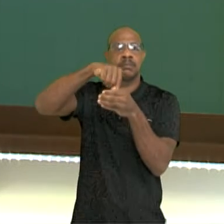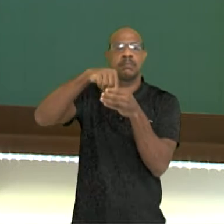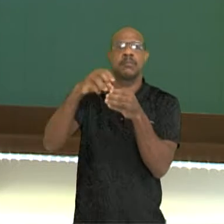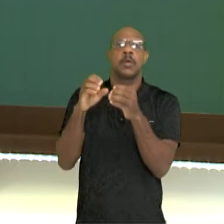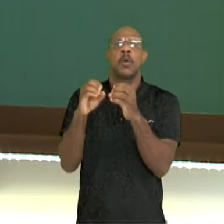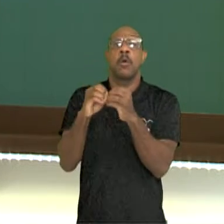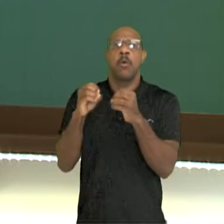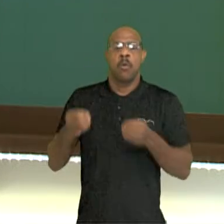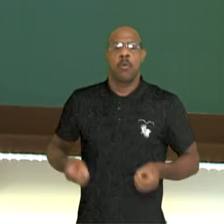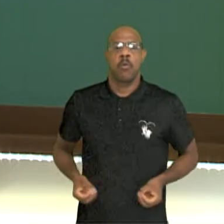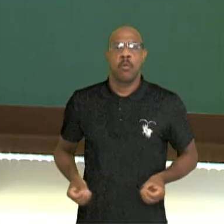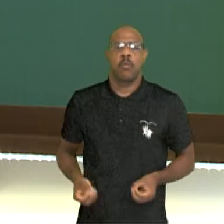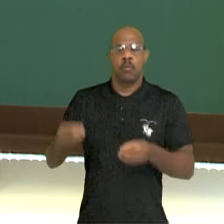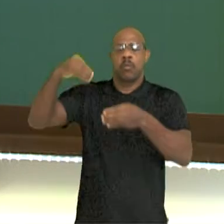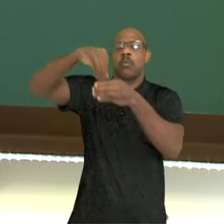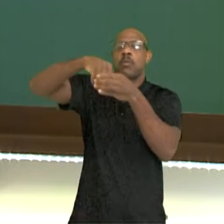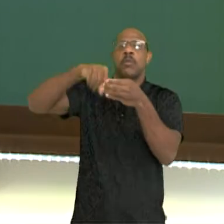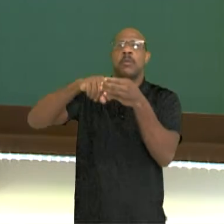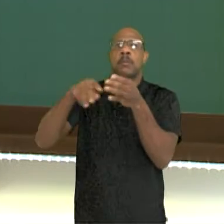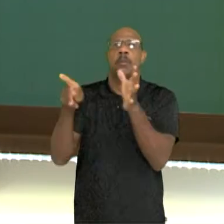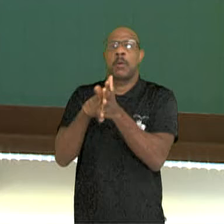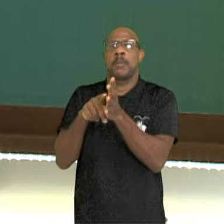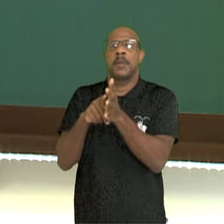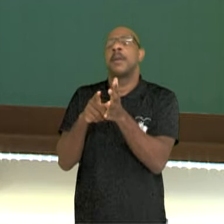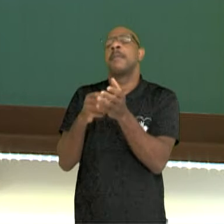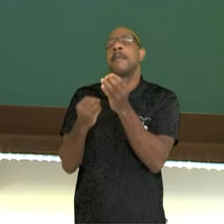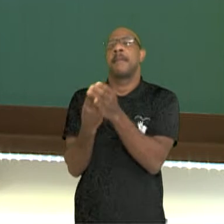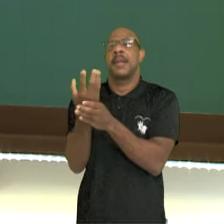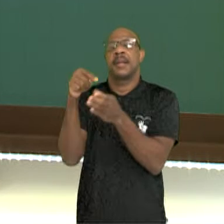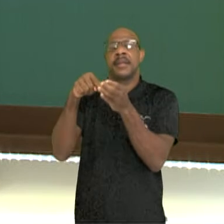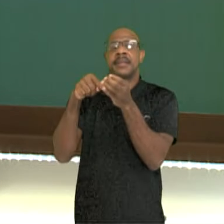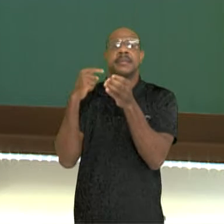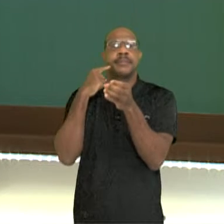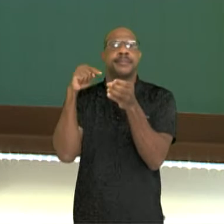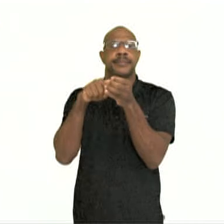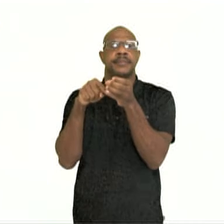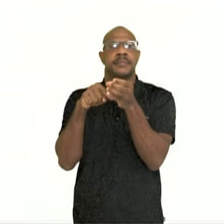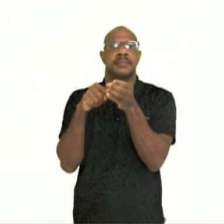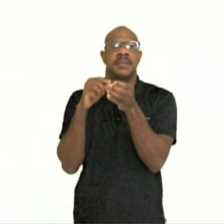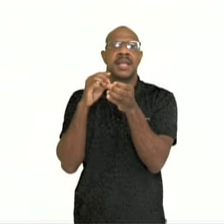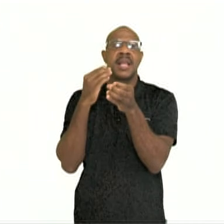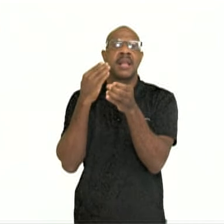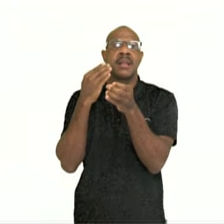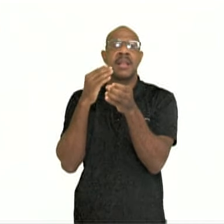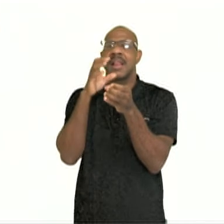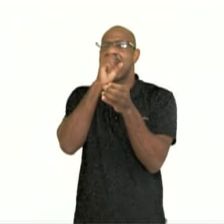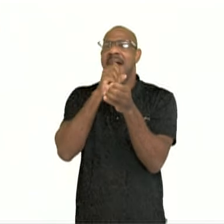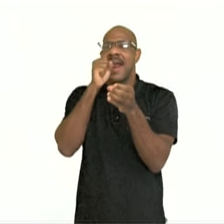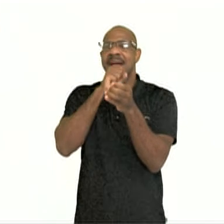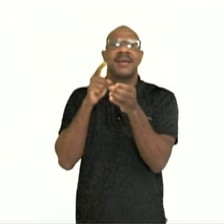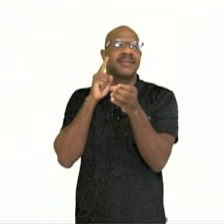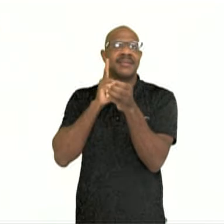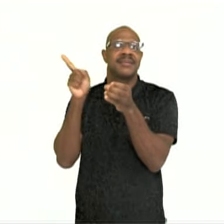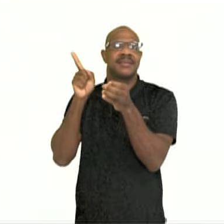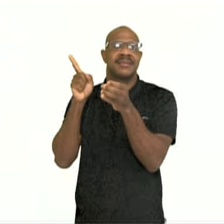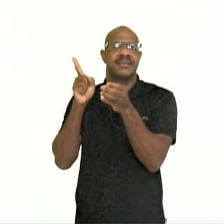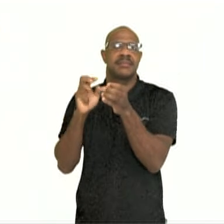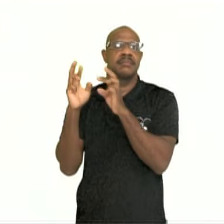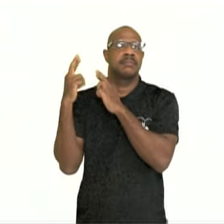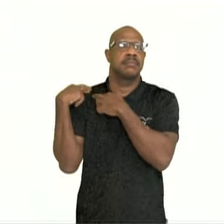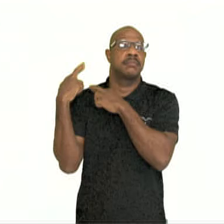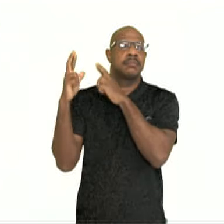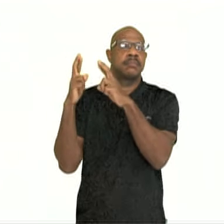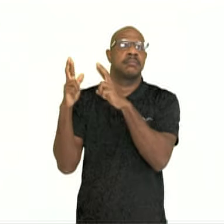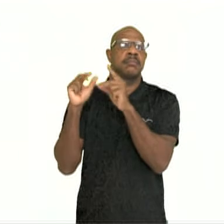que vai dar origem ao óvulo, tá? E essa partezinha aqui em laranja, nós temos o estame, que é responsável